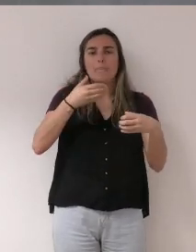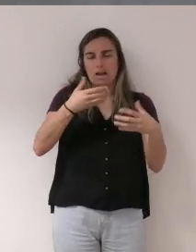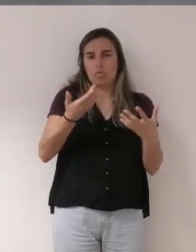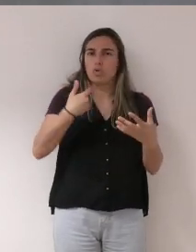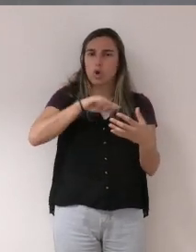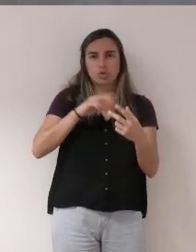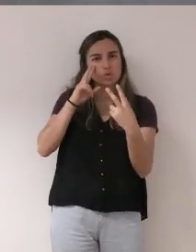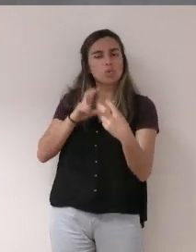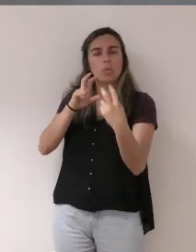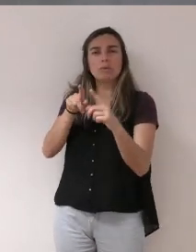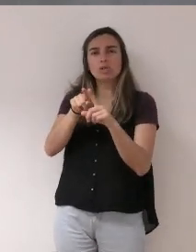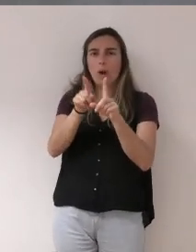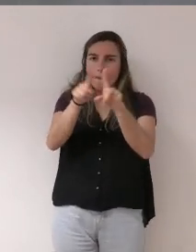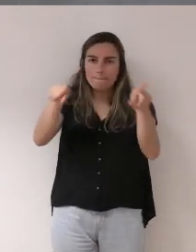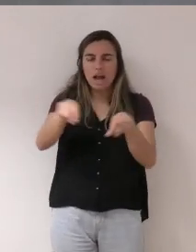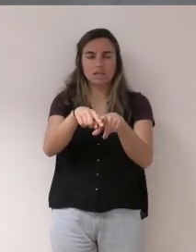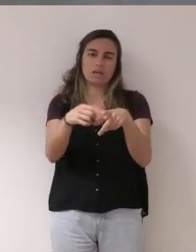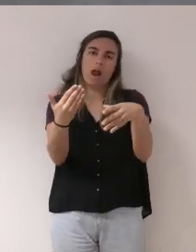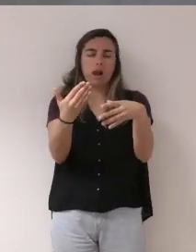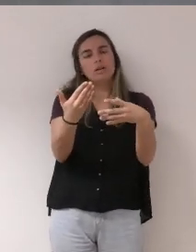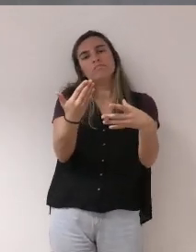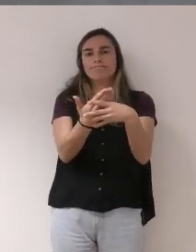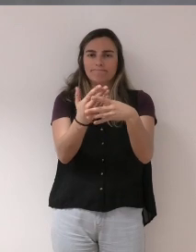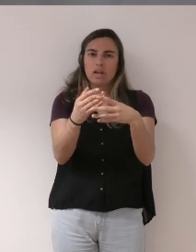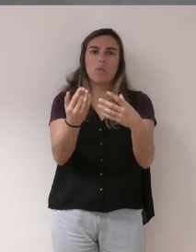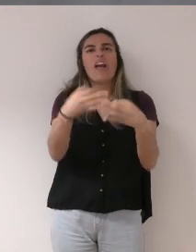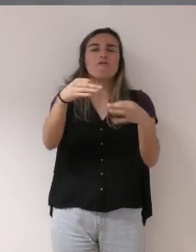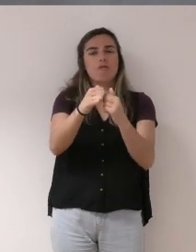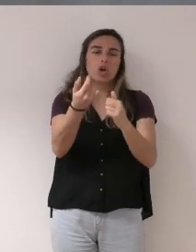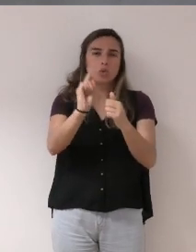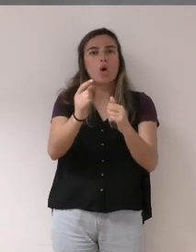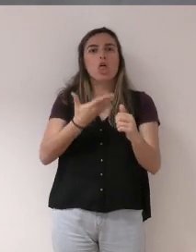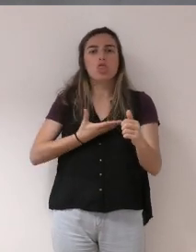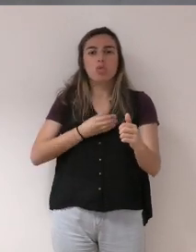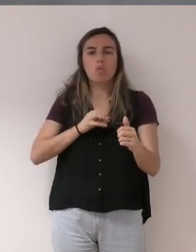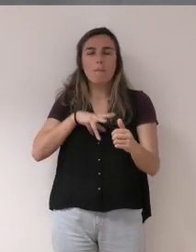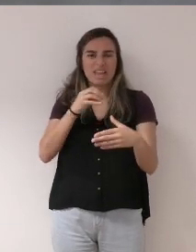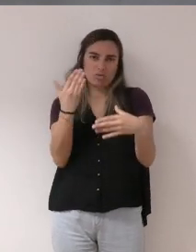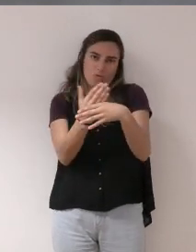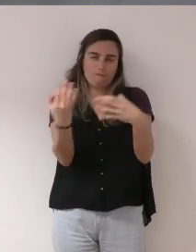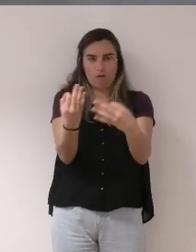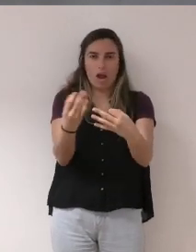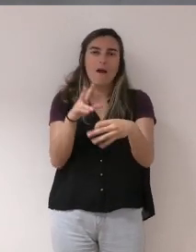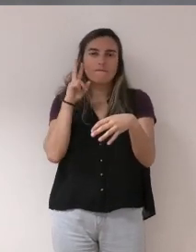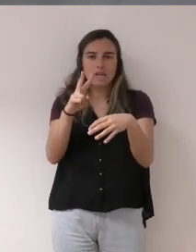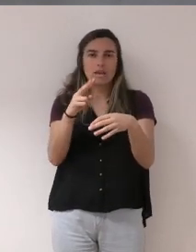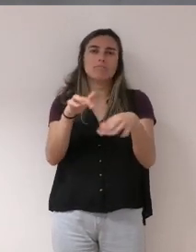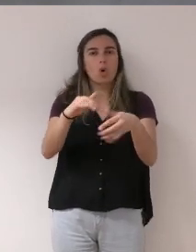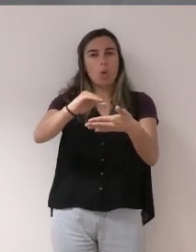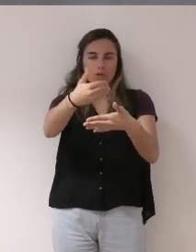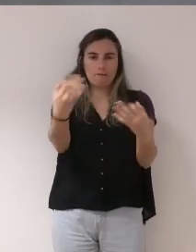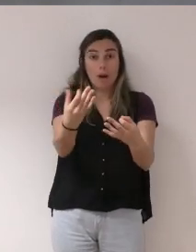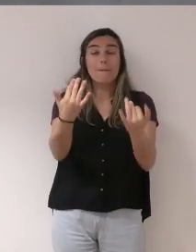encontramos na página do ecrã, que é o que ficou documento em branco e não folha ou página em branco. Em qualquer dos casos, estamos diante de uma relação que